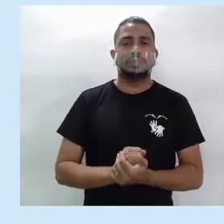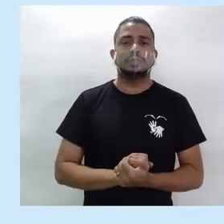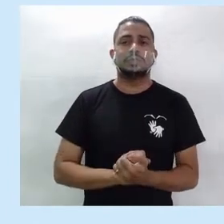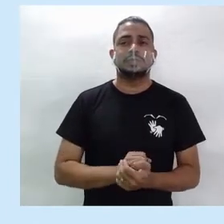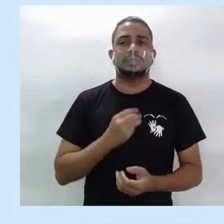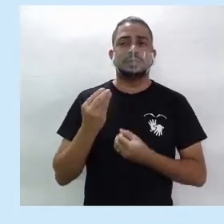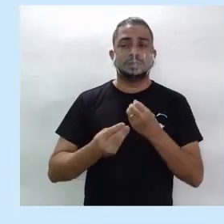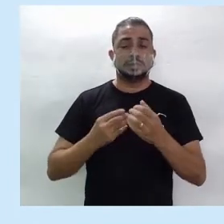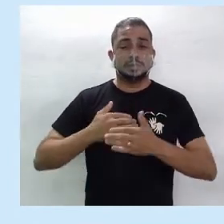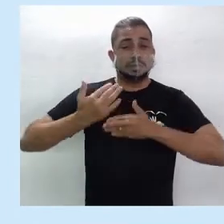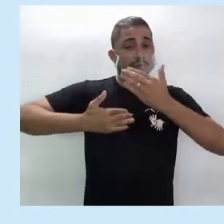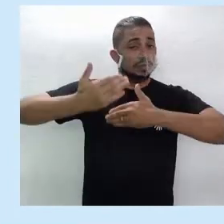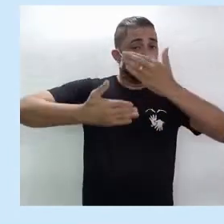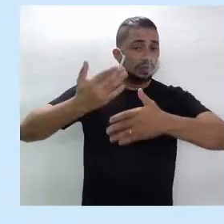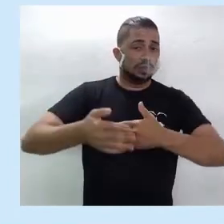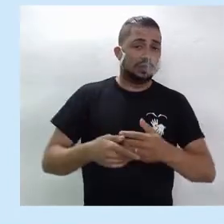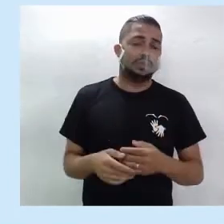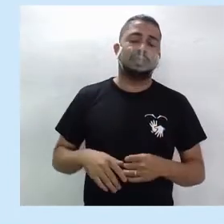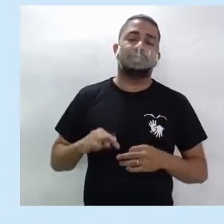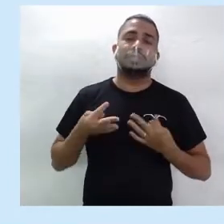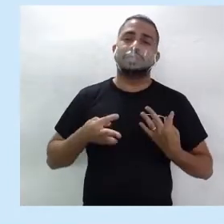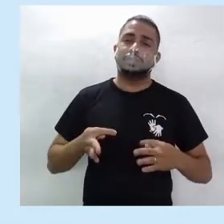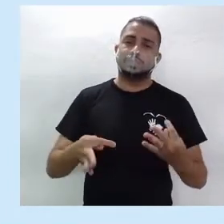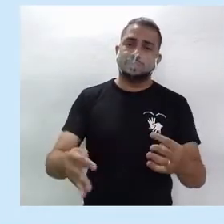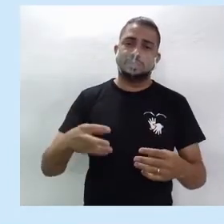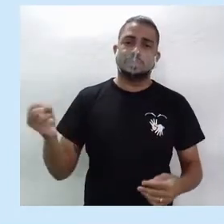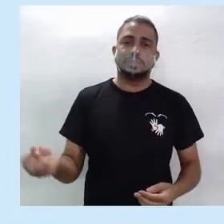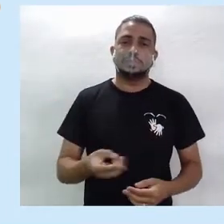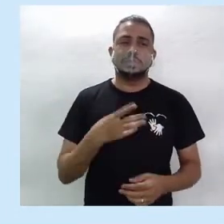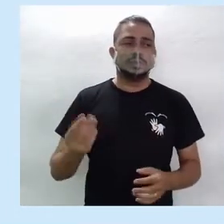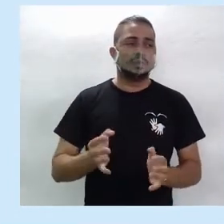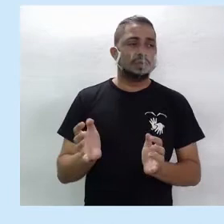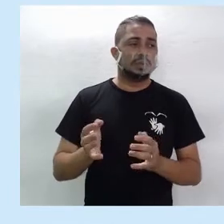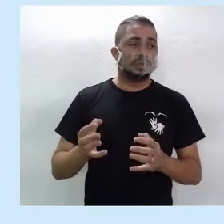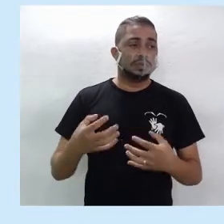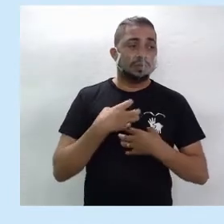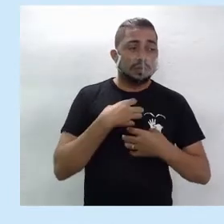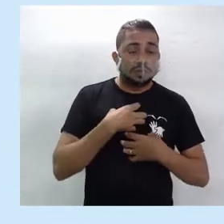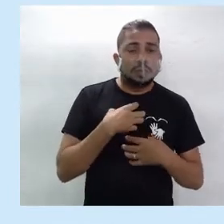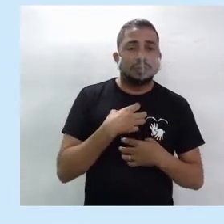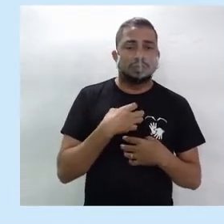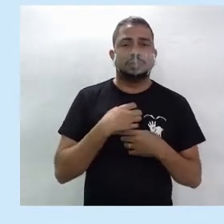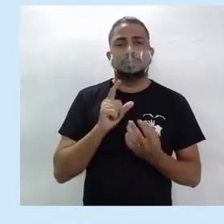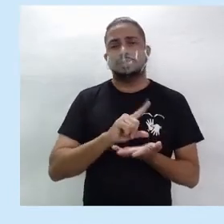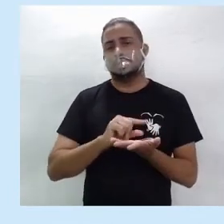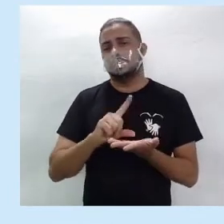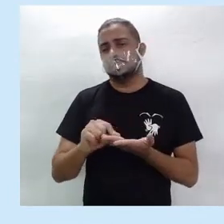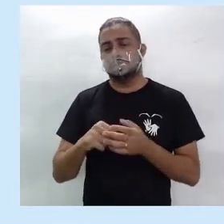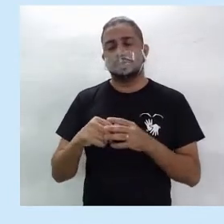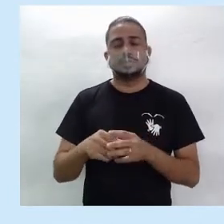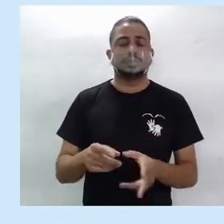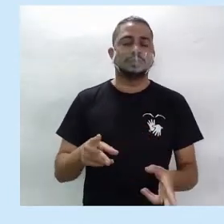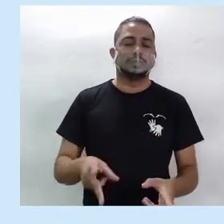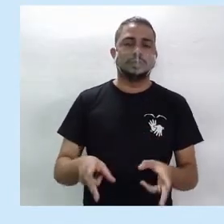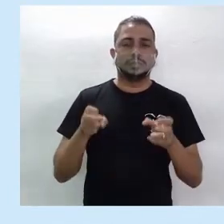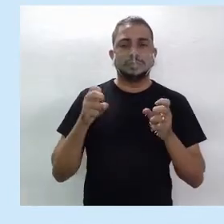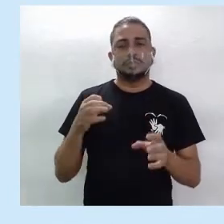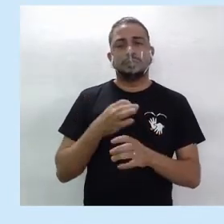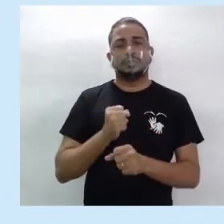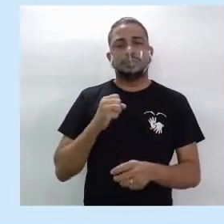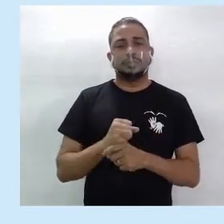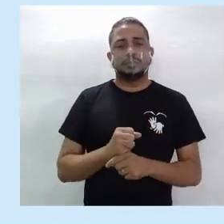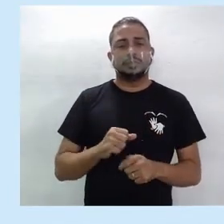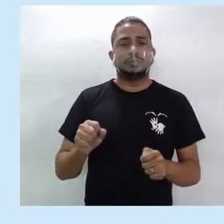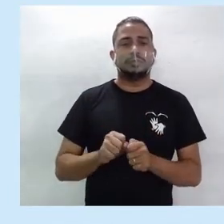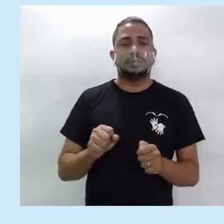Com a evolução da tecnologia, né, de novas formas digitais, a gente está observando que esse cálculo é feito por